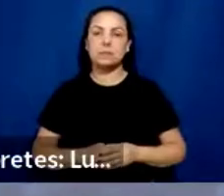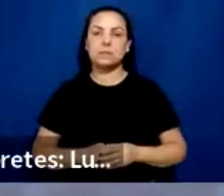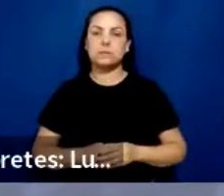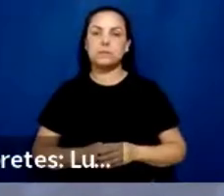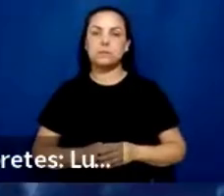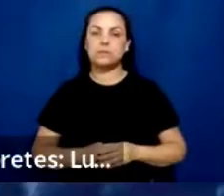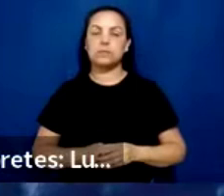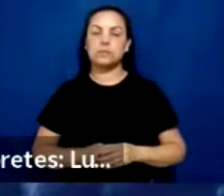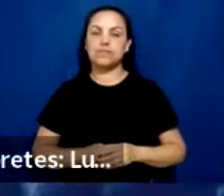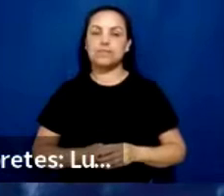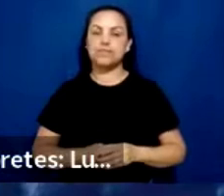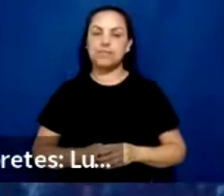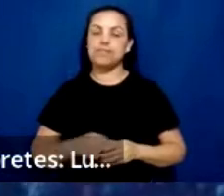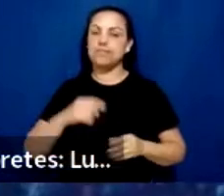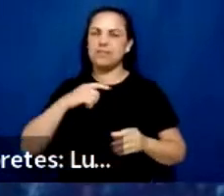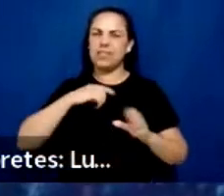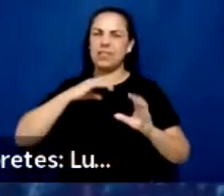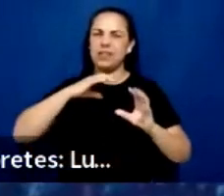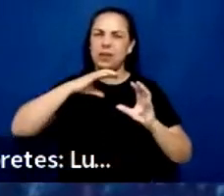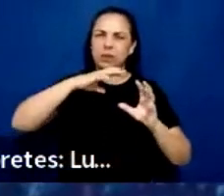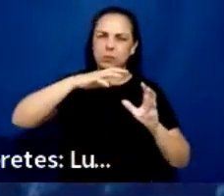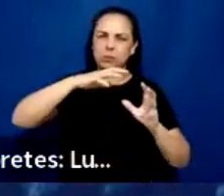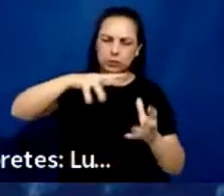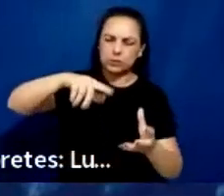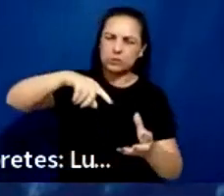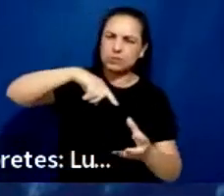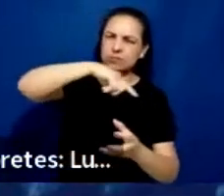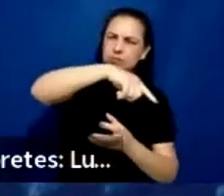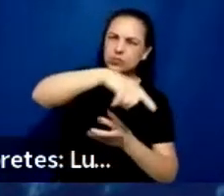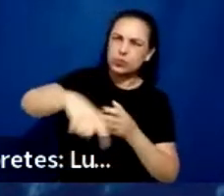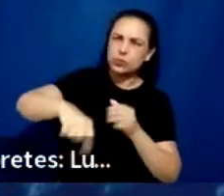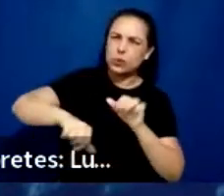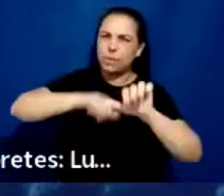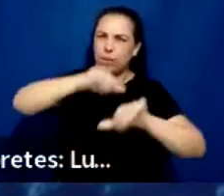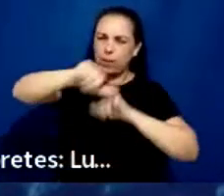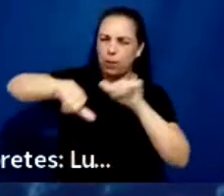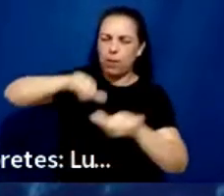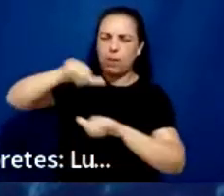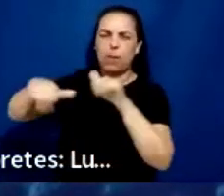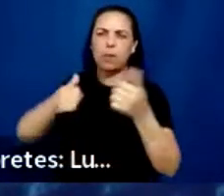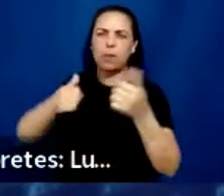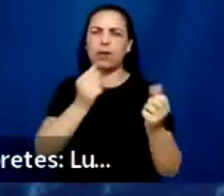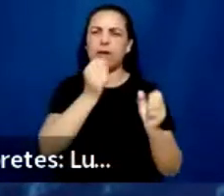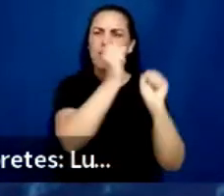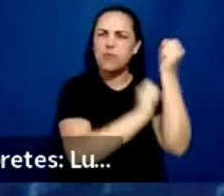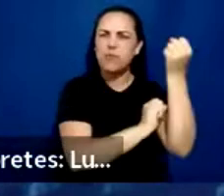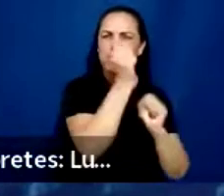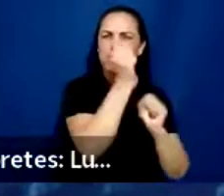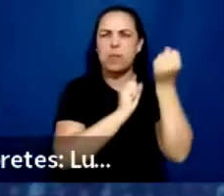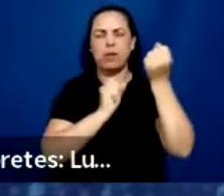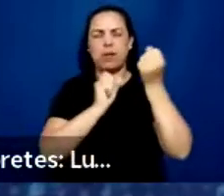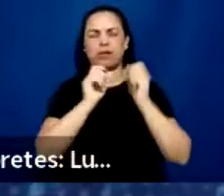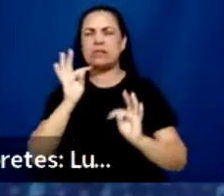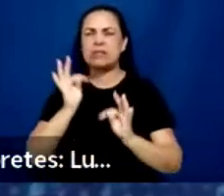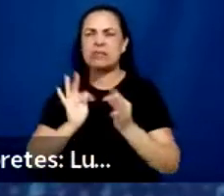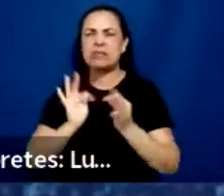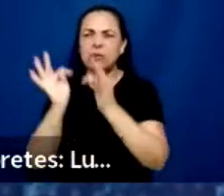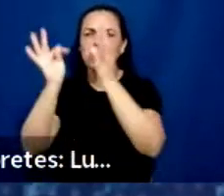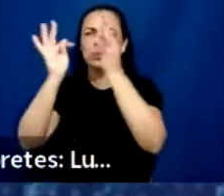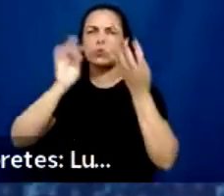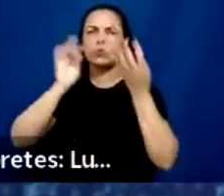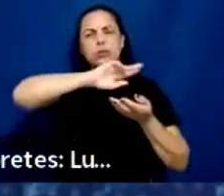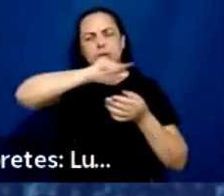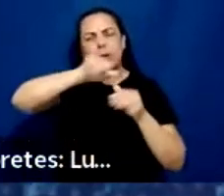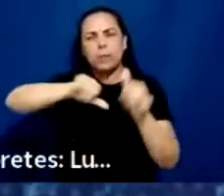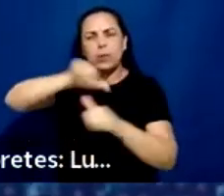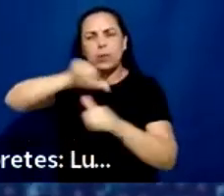Durante toda a sua história, o mundo passou por grandes transformações. A Revolução Industrial, o desenvolvimento tecnológico e muitos outros acontecimentos ao